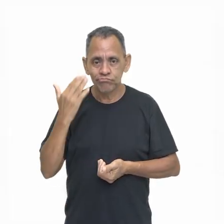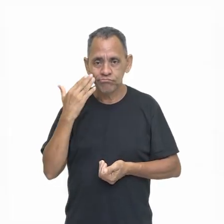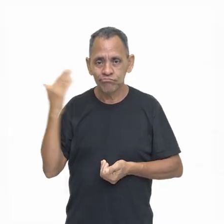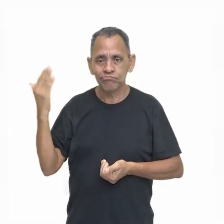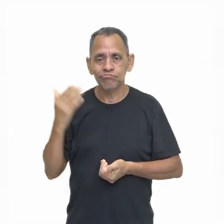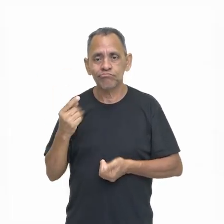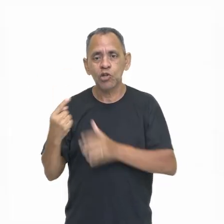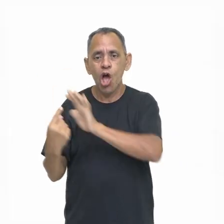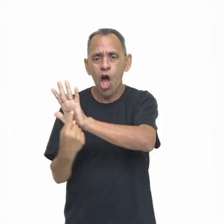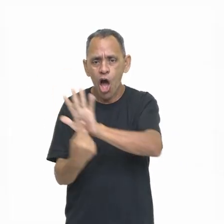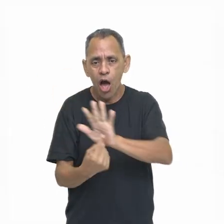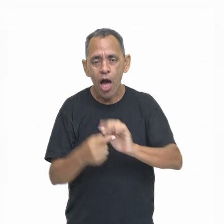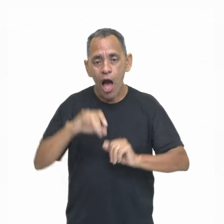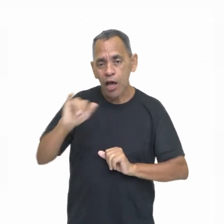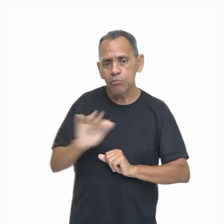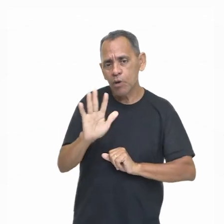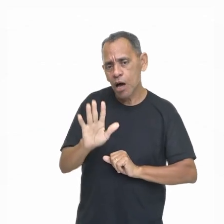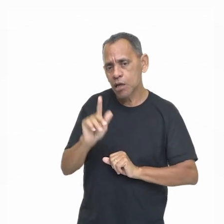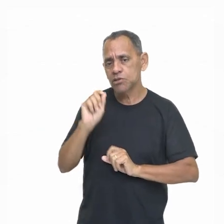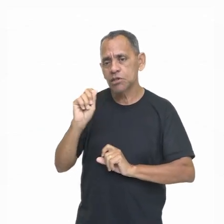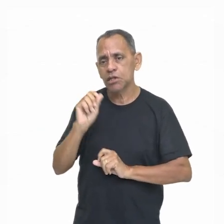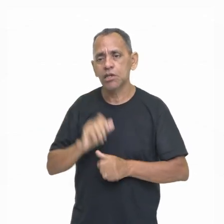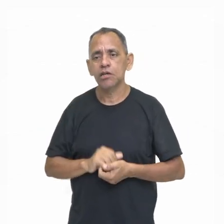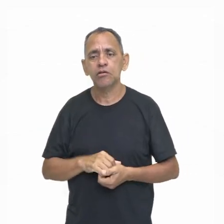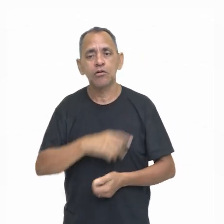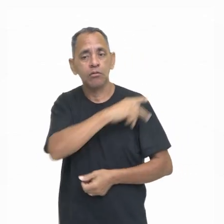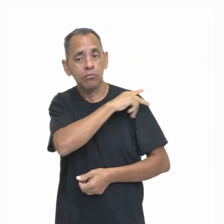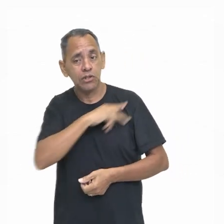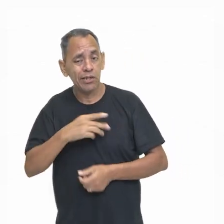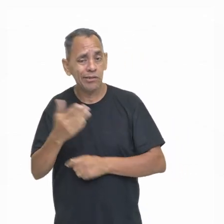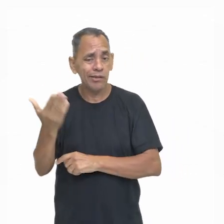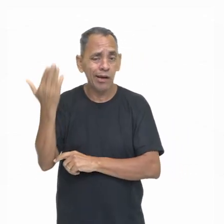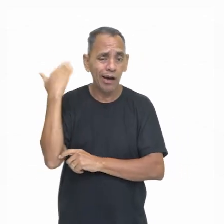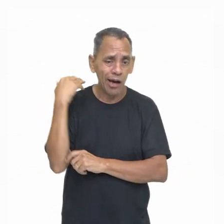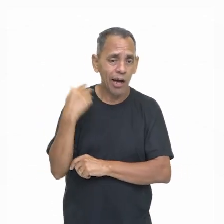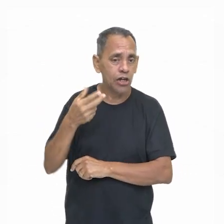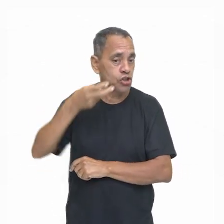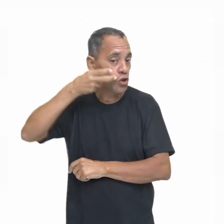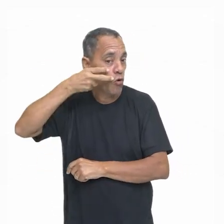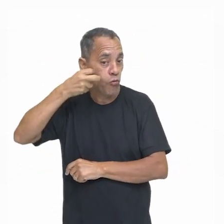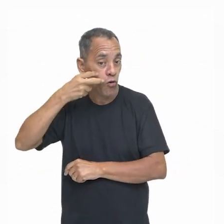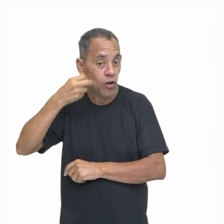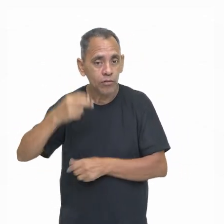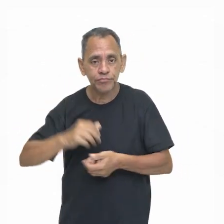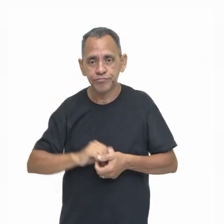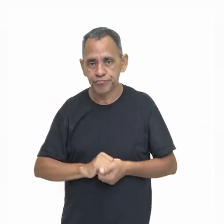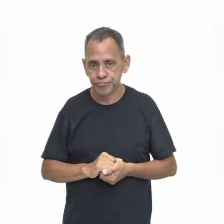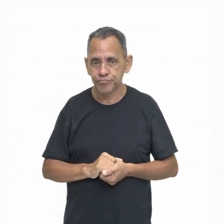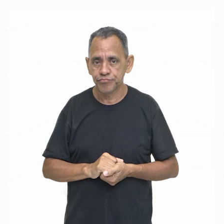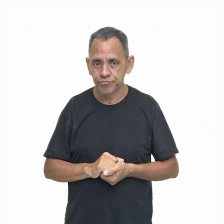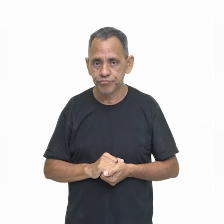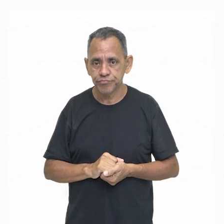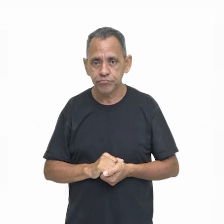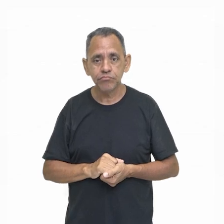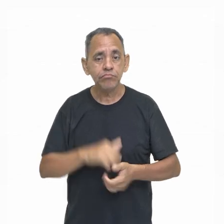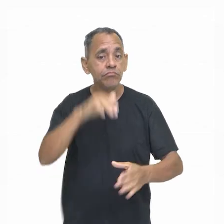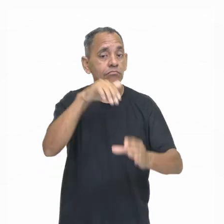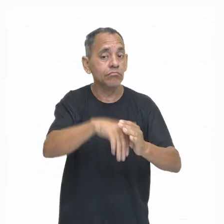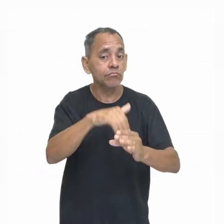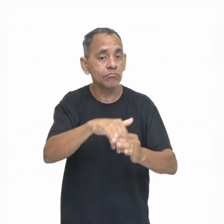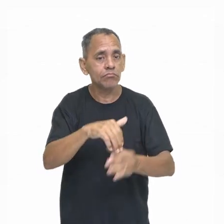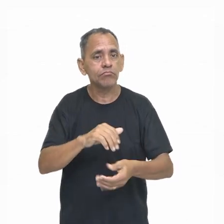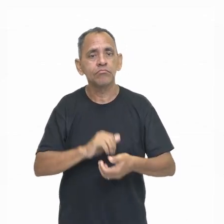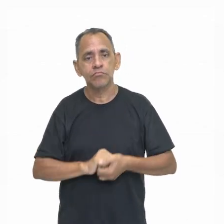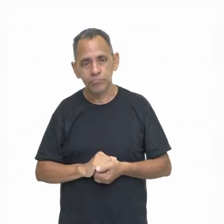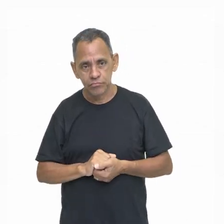tela está o Fernando Collor. Então aqui, queridos, nós temos então essa figura que vai ser eleita pelo